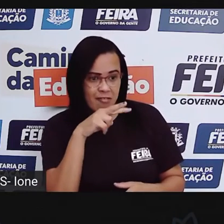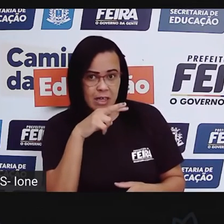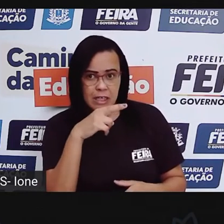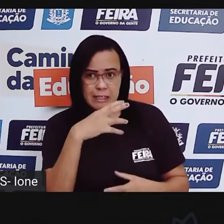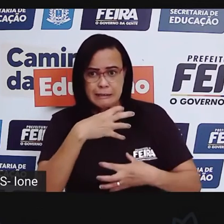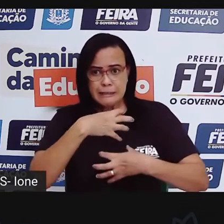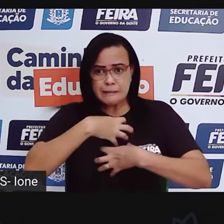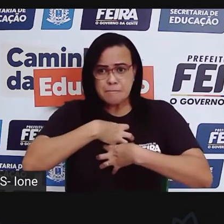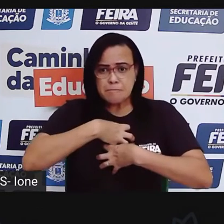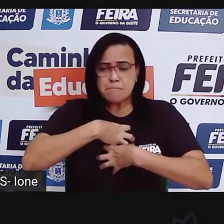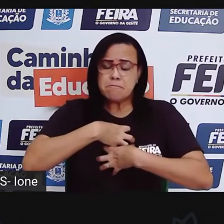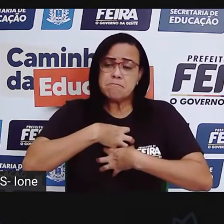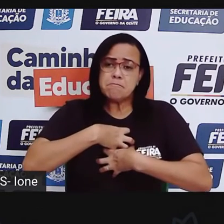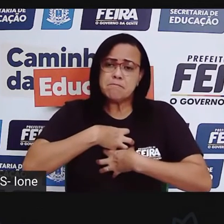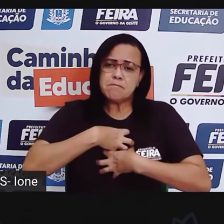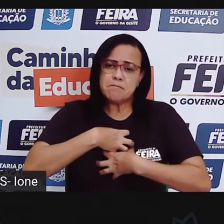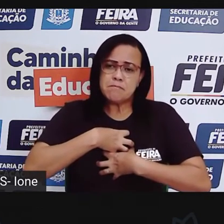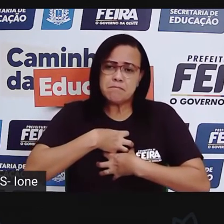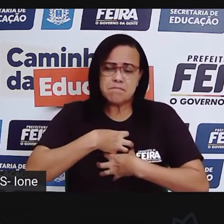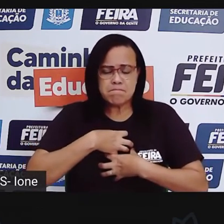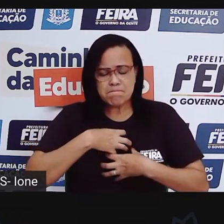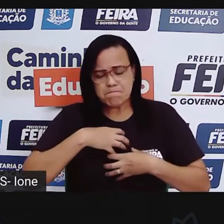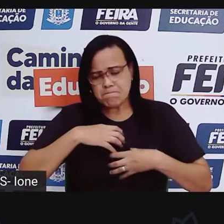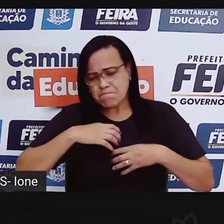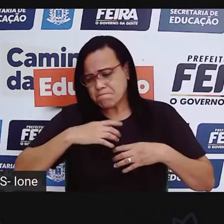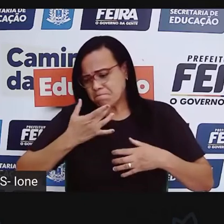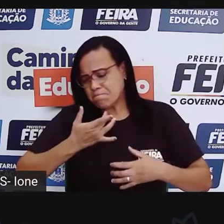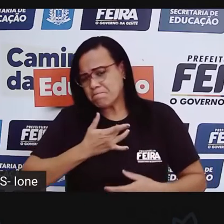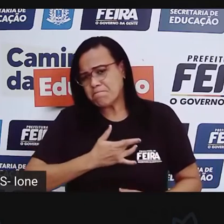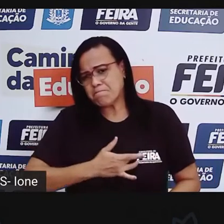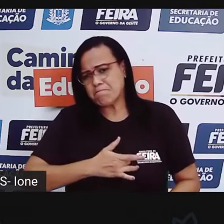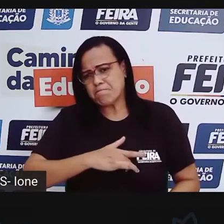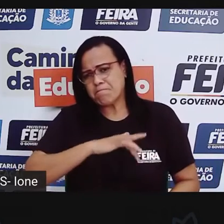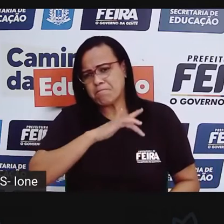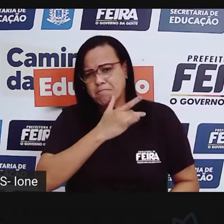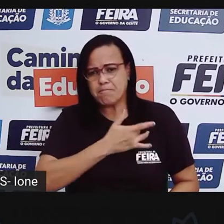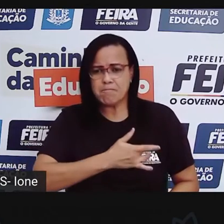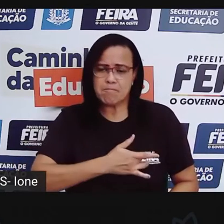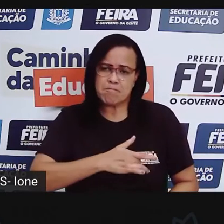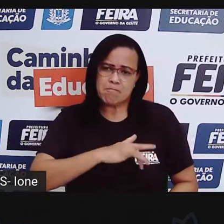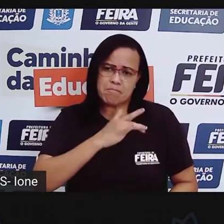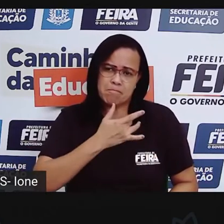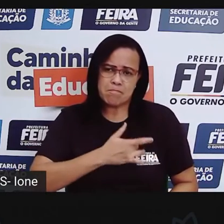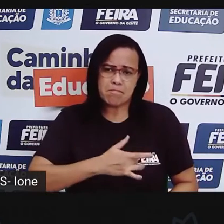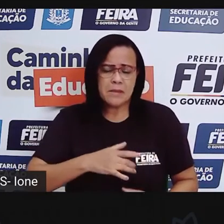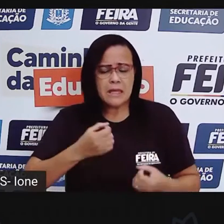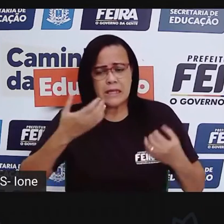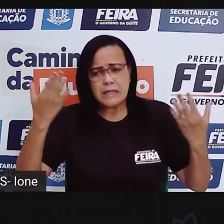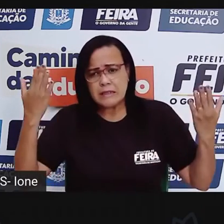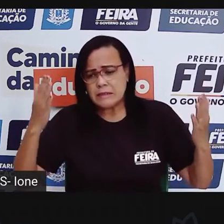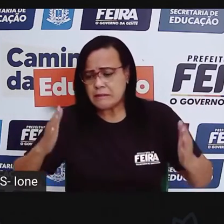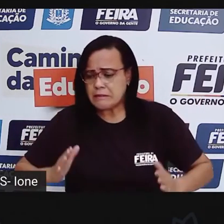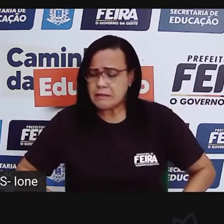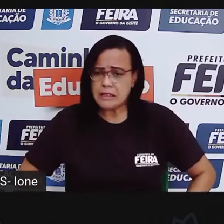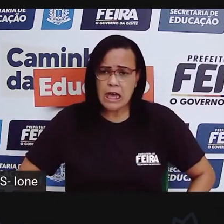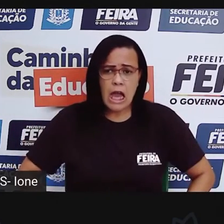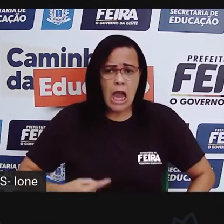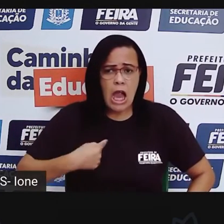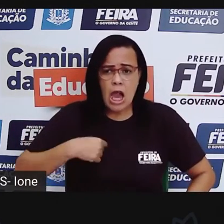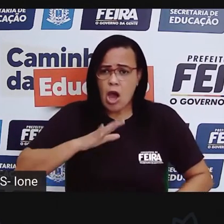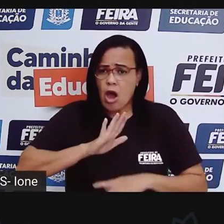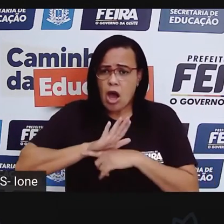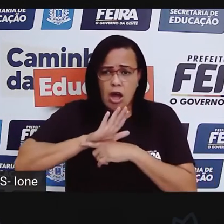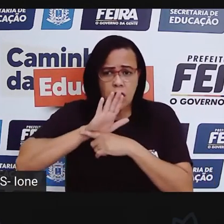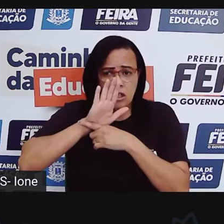se coloca no lugar dela. E aí eu imagino, né, que o cachorro fica ali se perguntando, poxa, que pena, né? Como deve